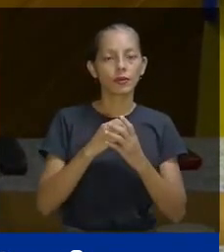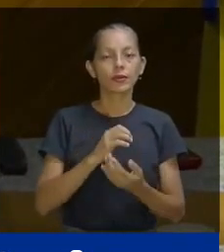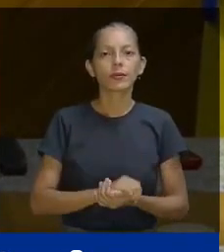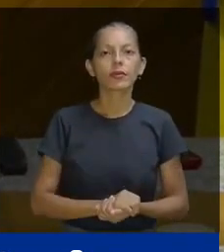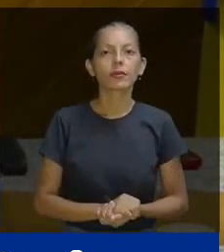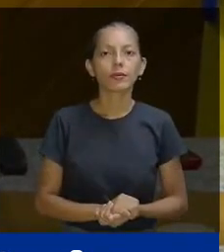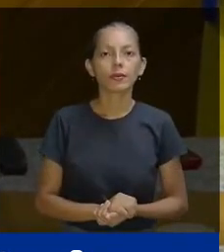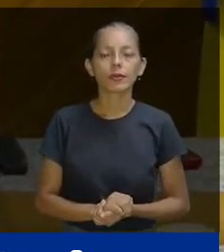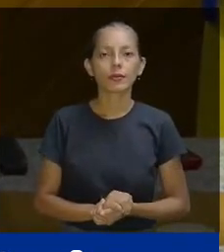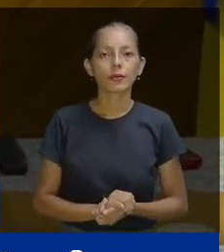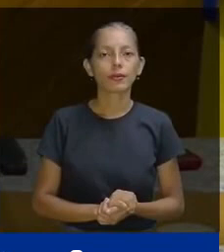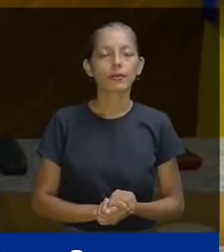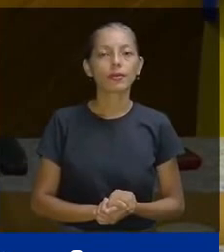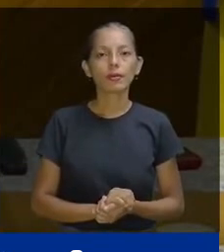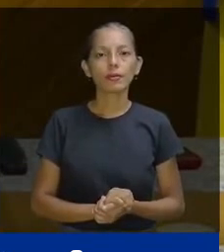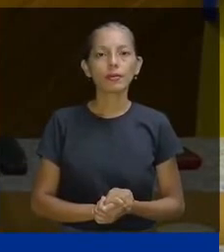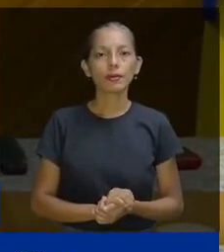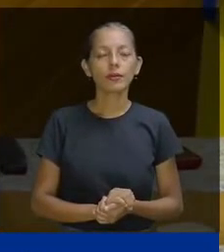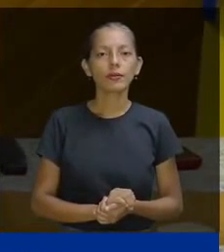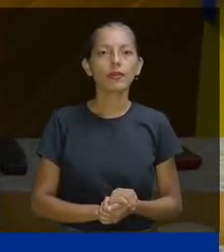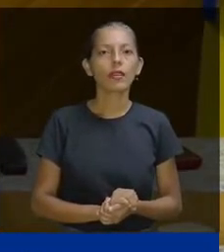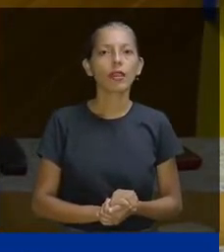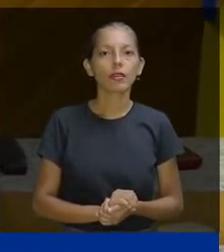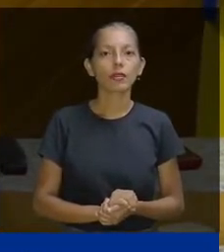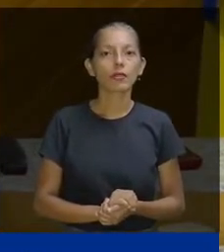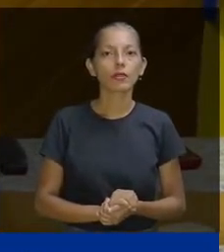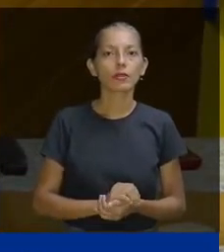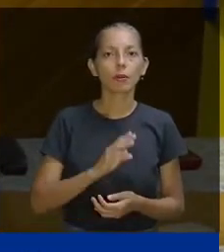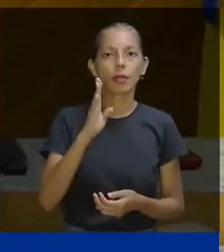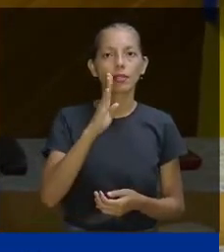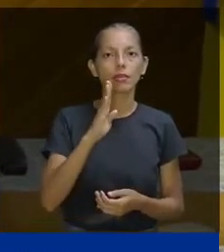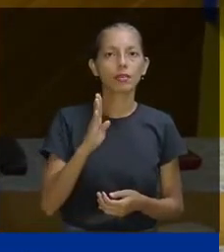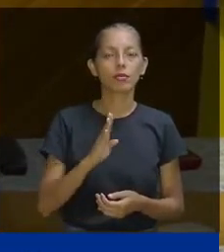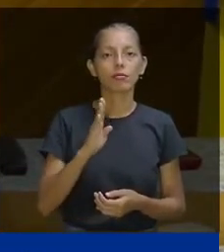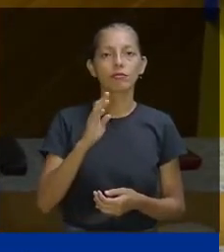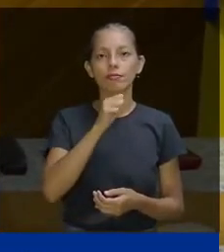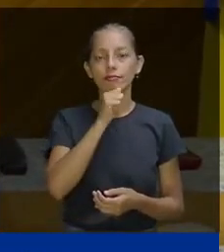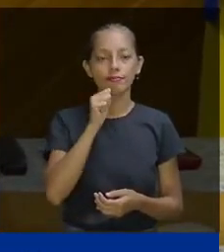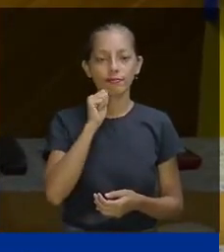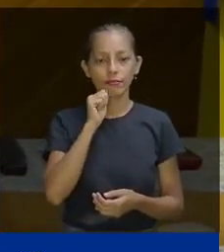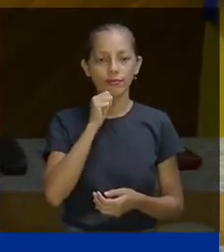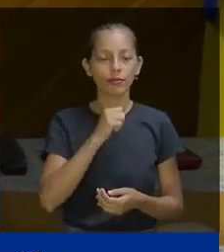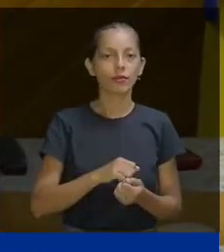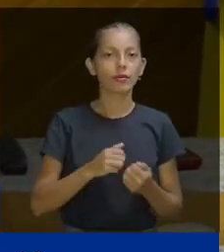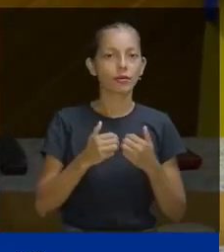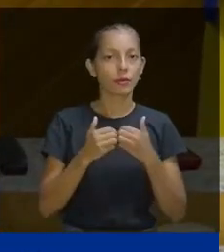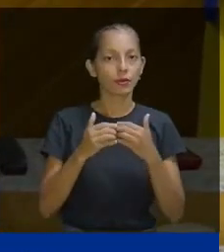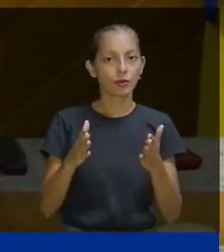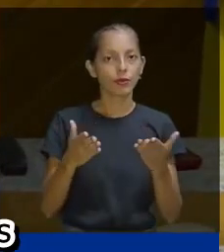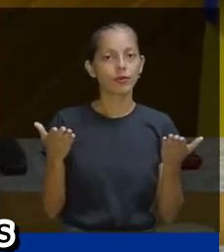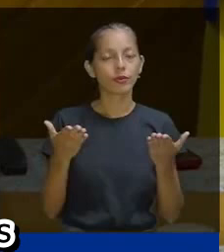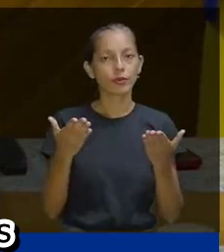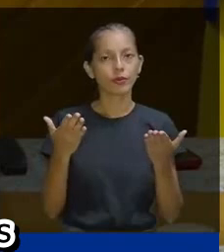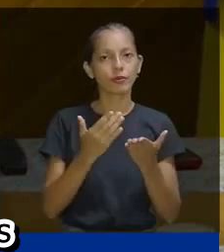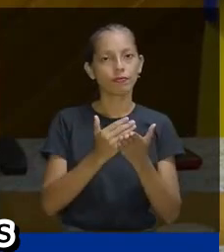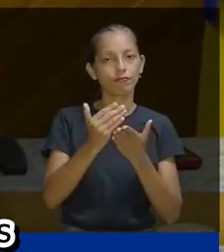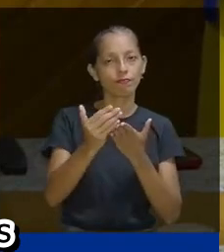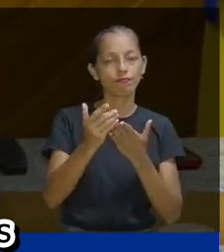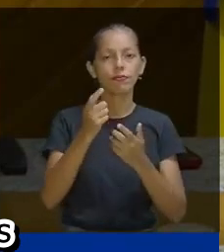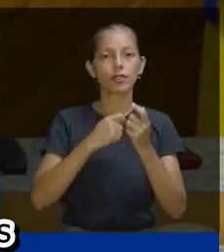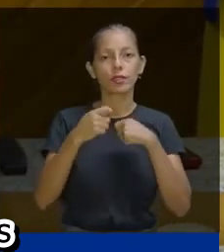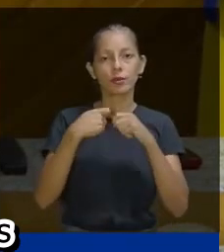do nosso extremo norte do país. Preto, com detalhe vermelho em volta de seu pescoço. Declaro aberta a sessão administrativa, começaremos por